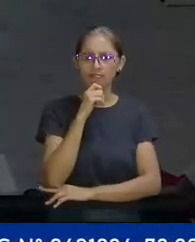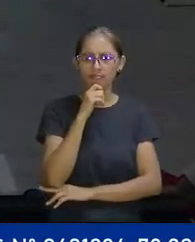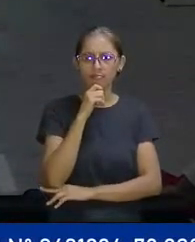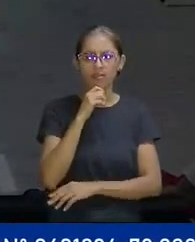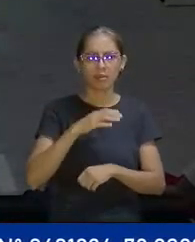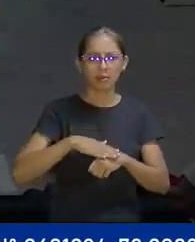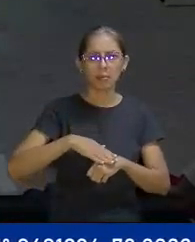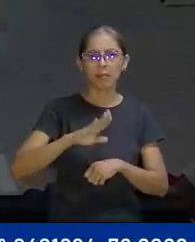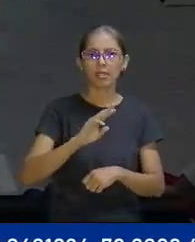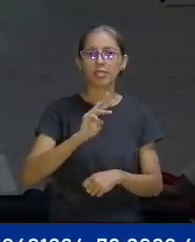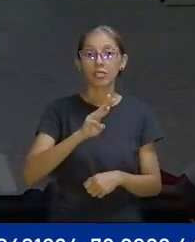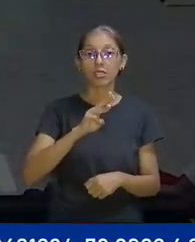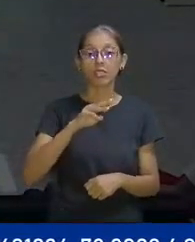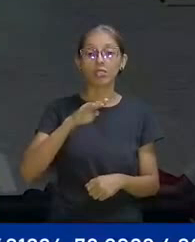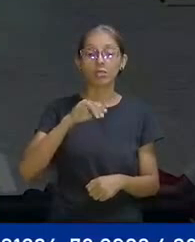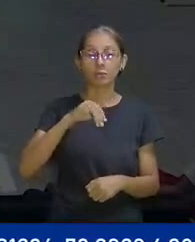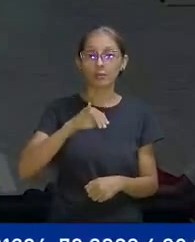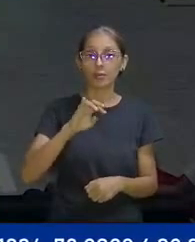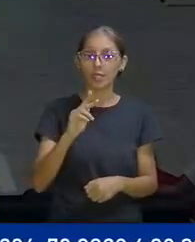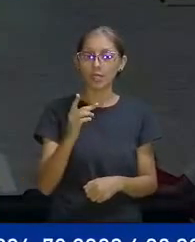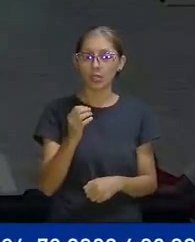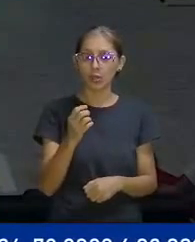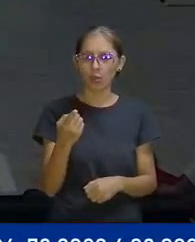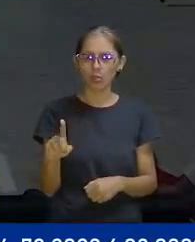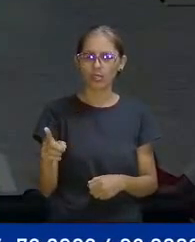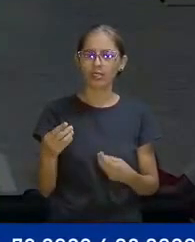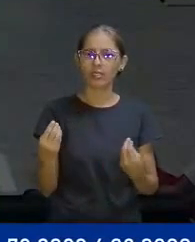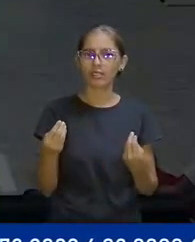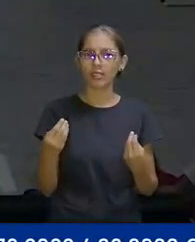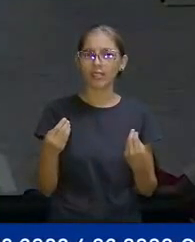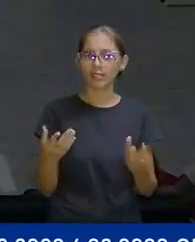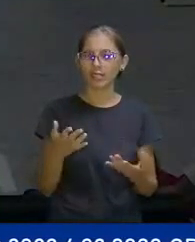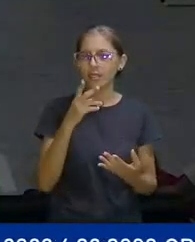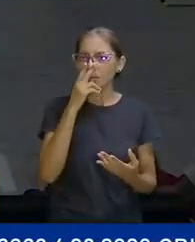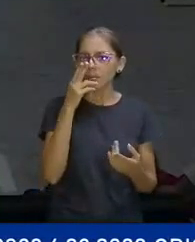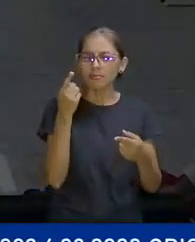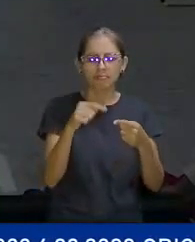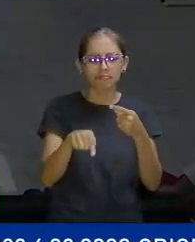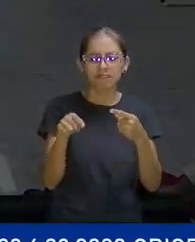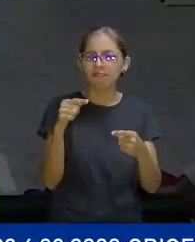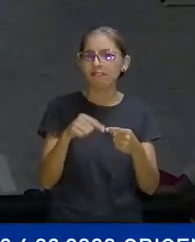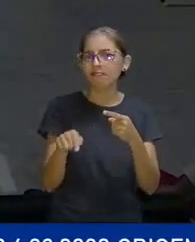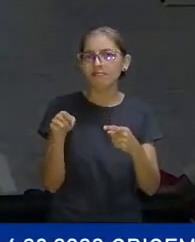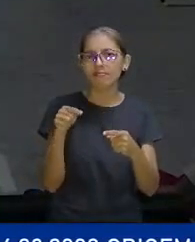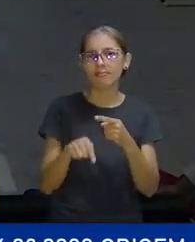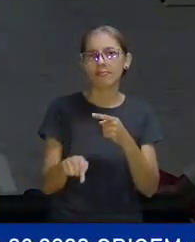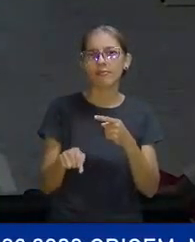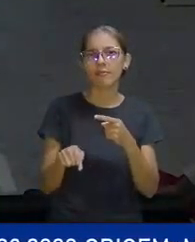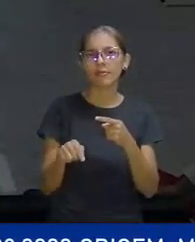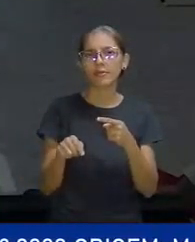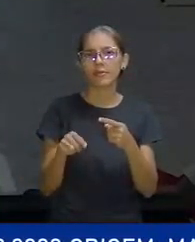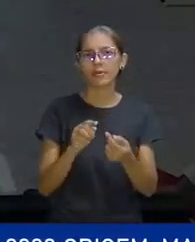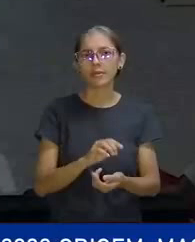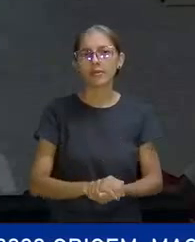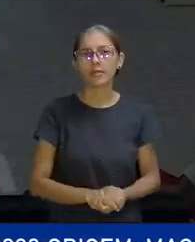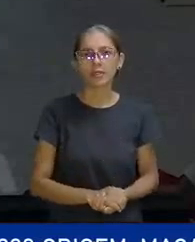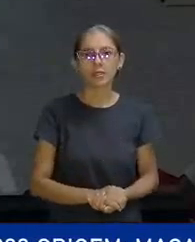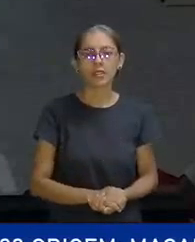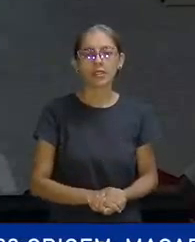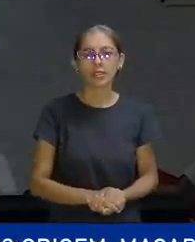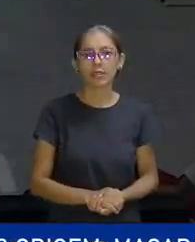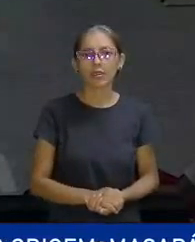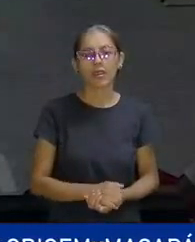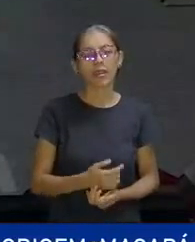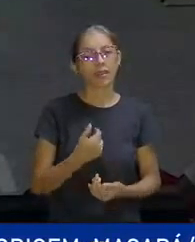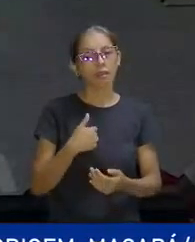da economicidade, do princípio da economicidade, isso não é compatível, verdadeiramente não é compatível. Então, eu não fiz